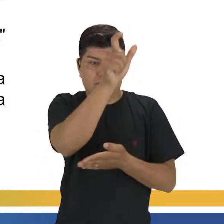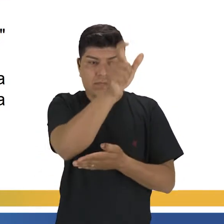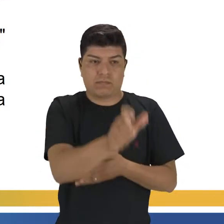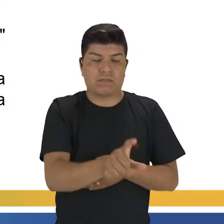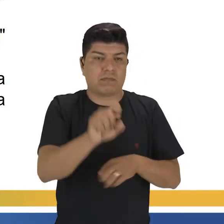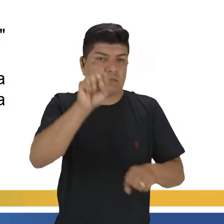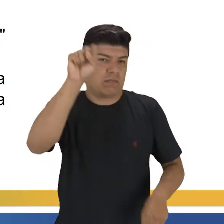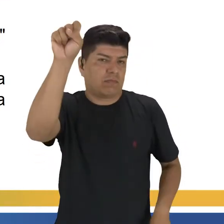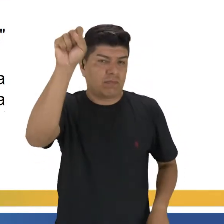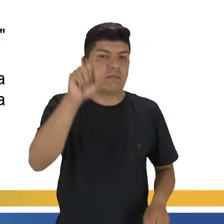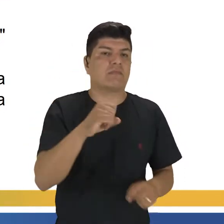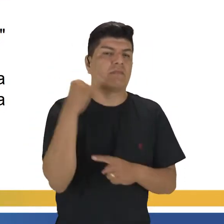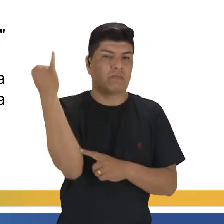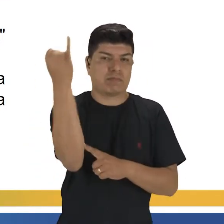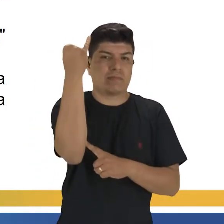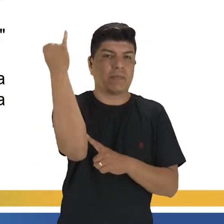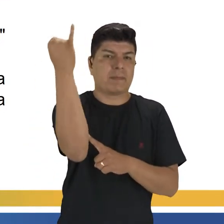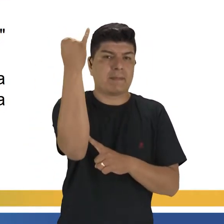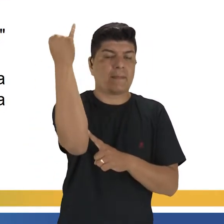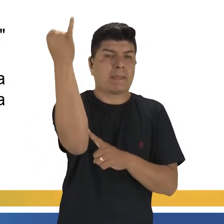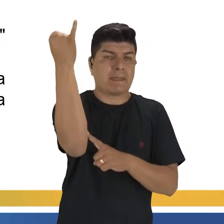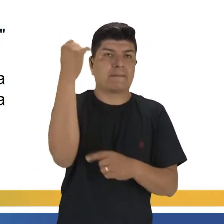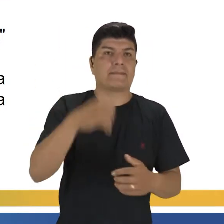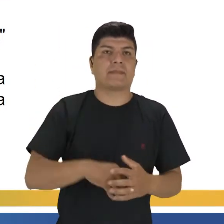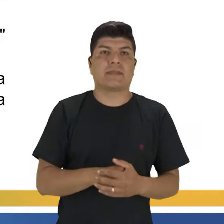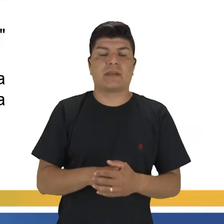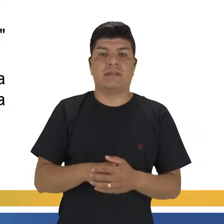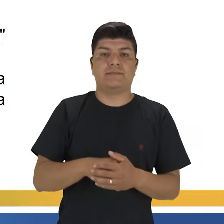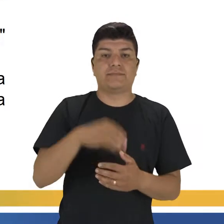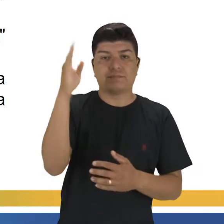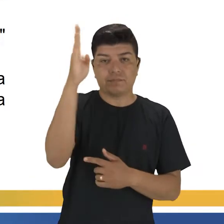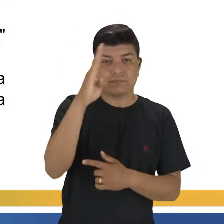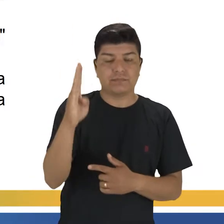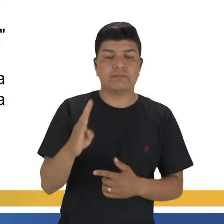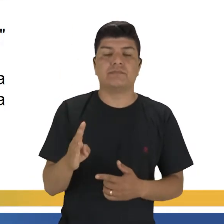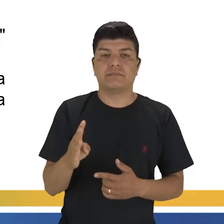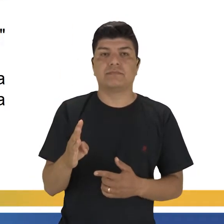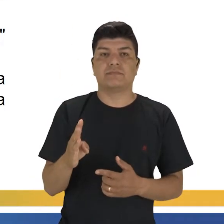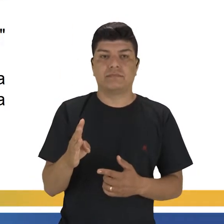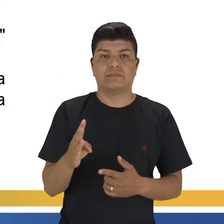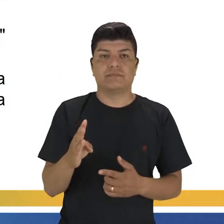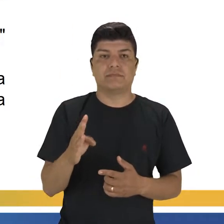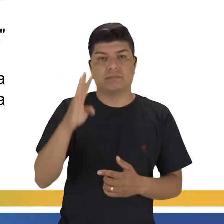idealizadora do herói foi muito importante. O Brasil, por ter